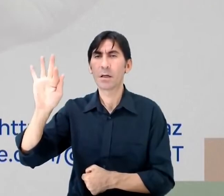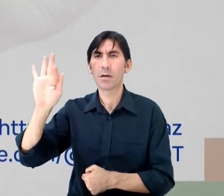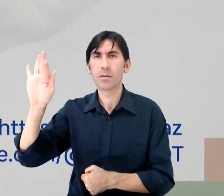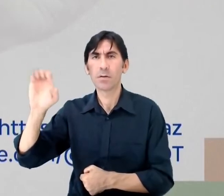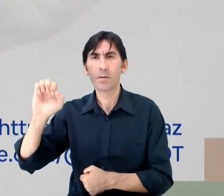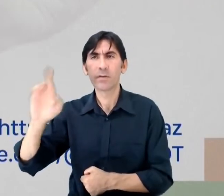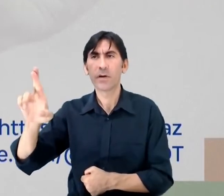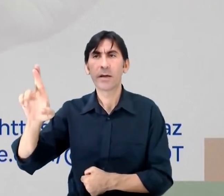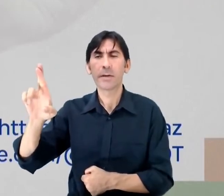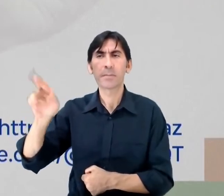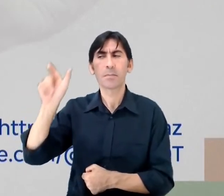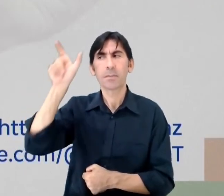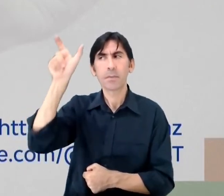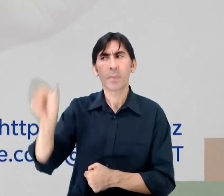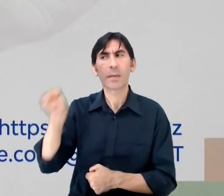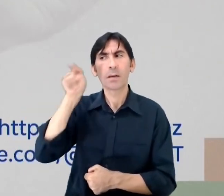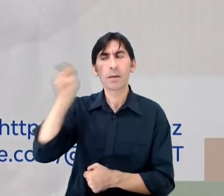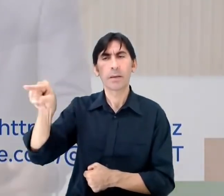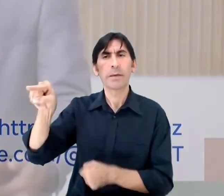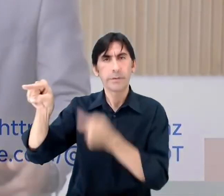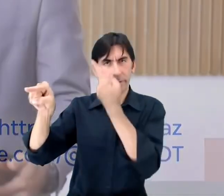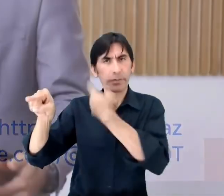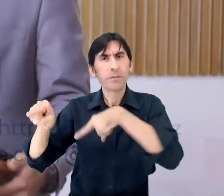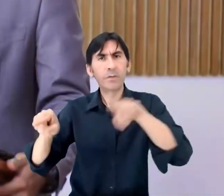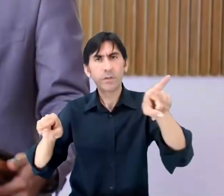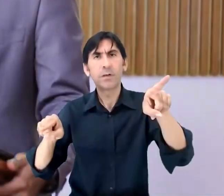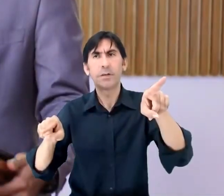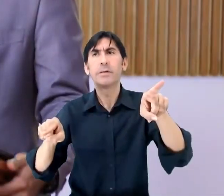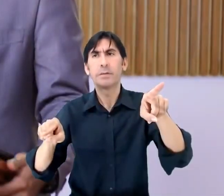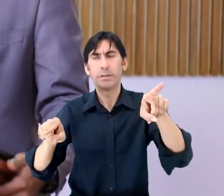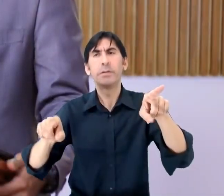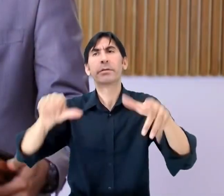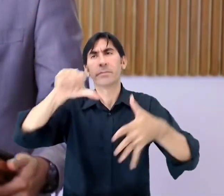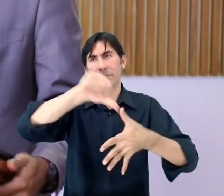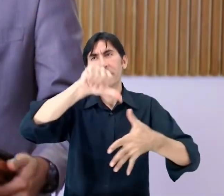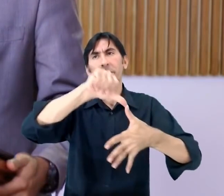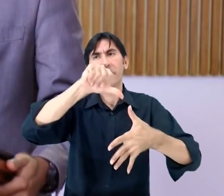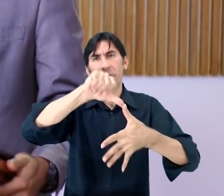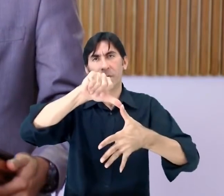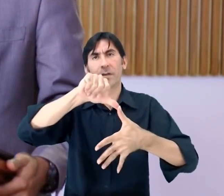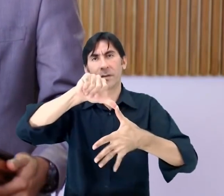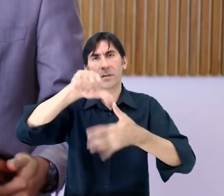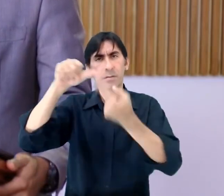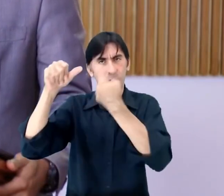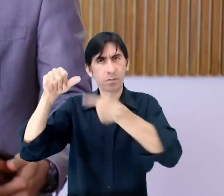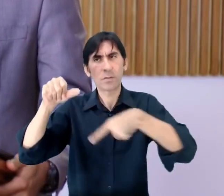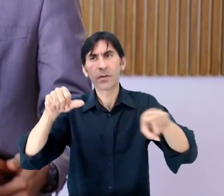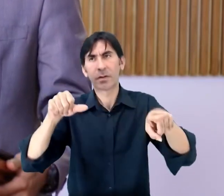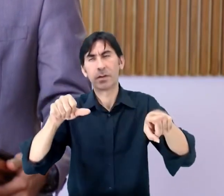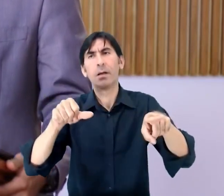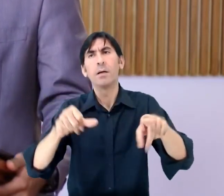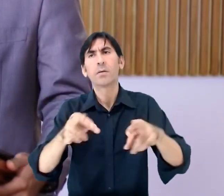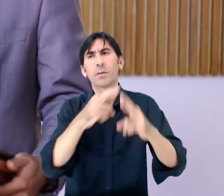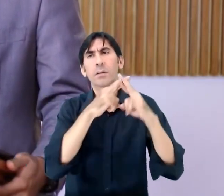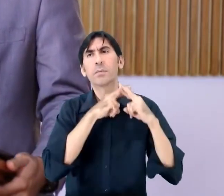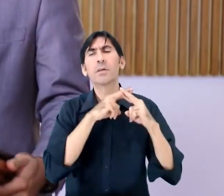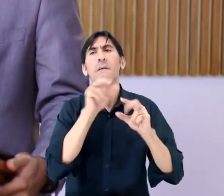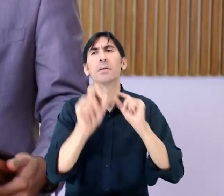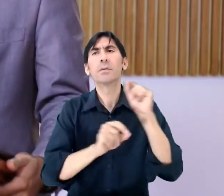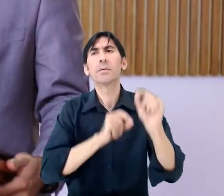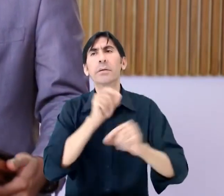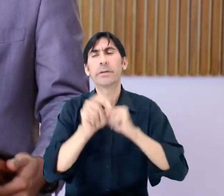ele foi enviado para a América do Sul. E ele chegando aqui na América do